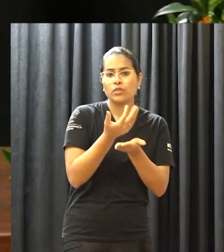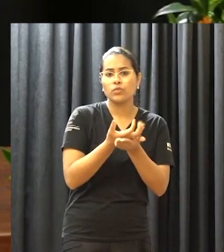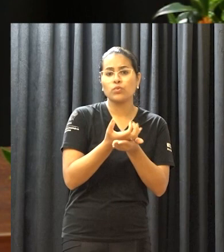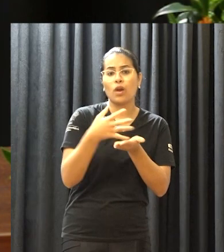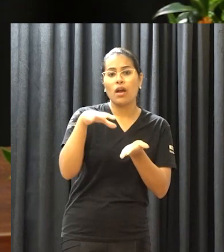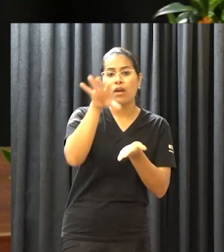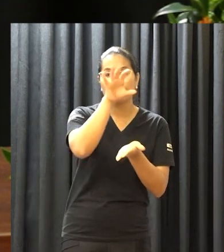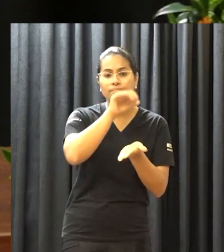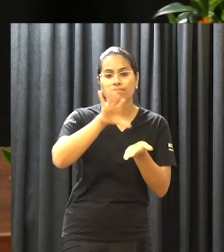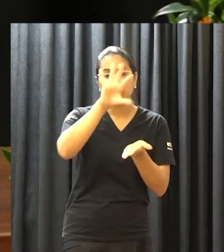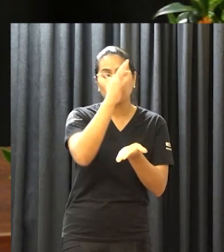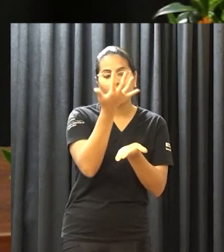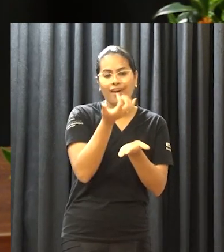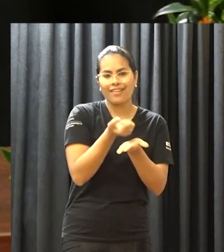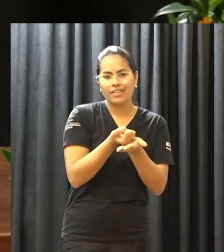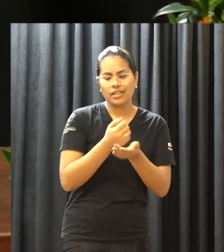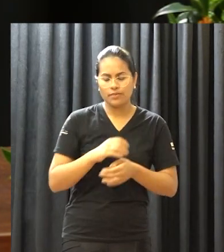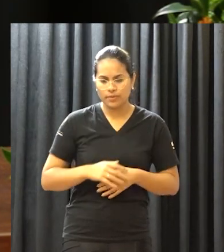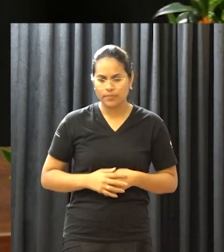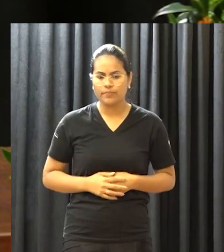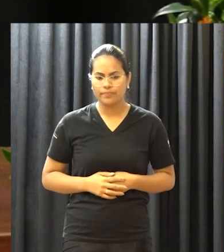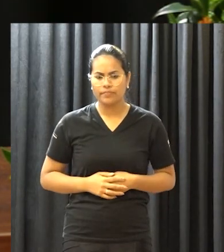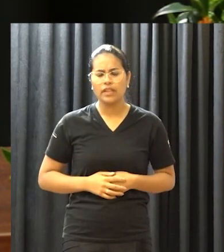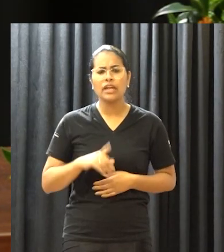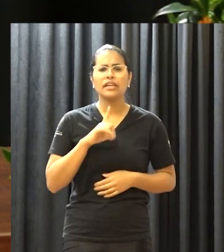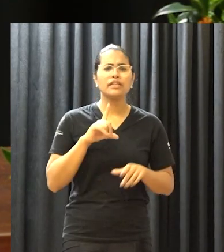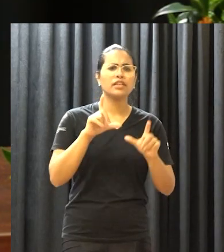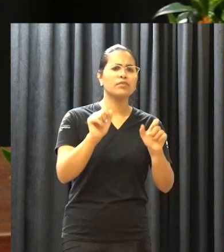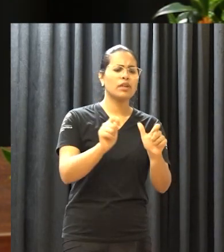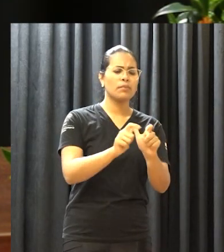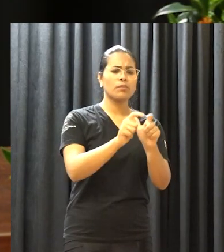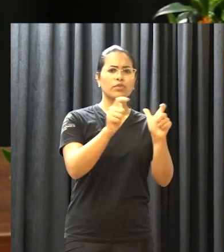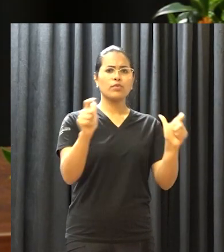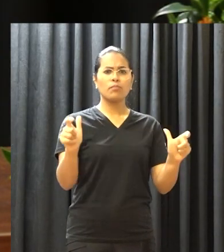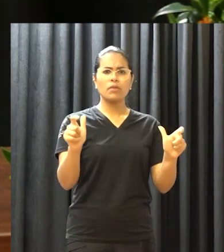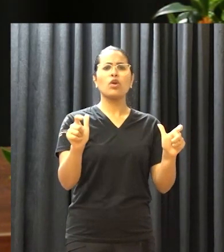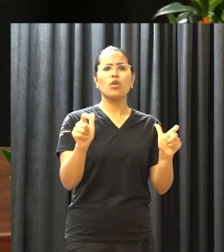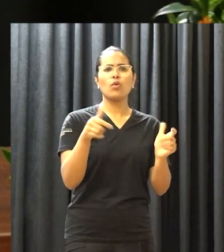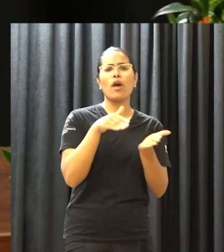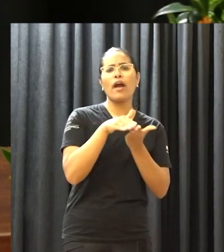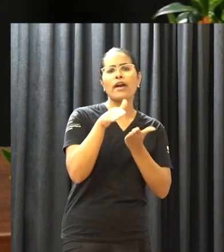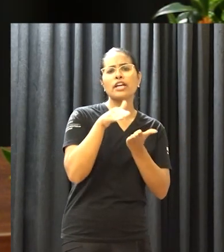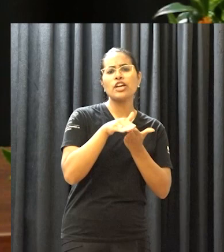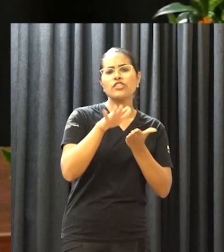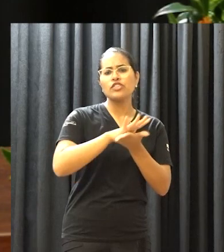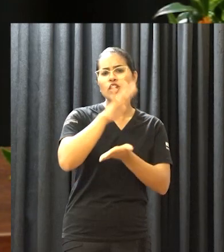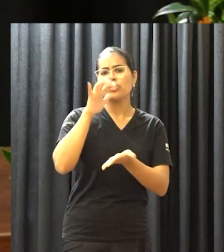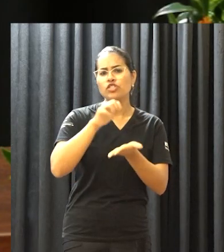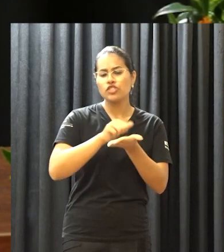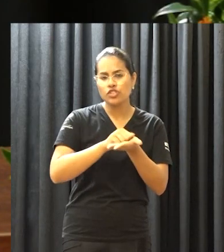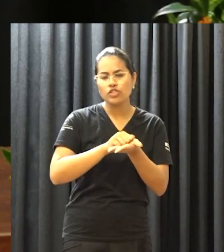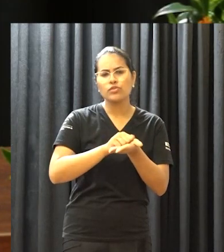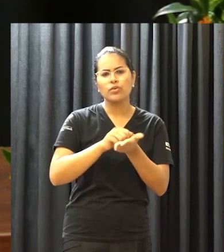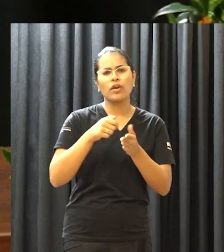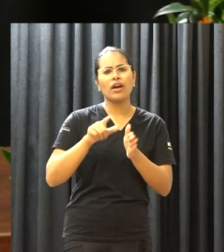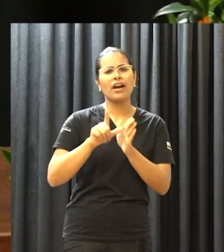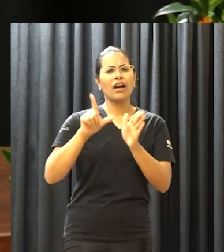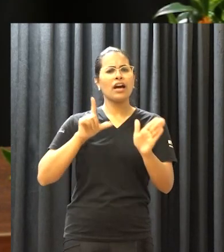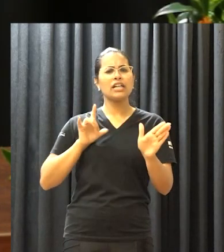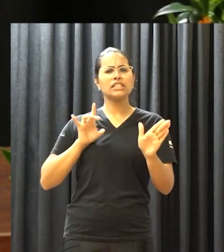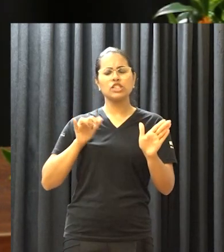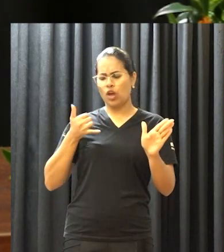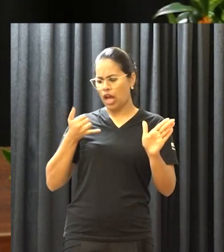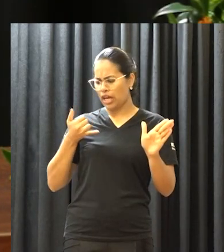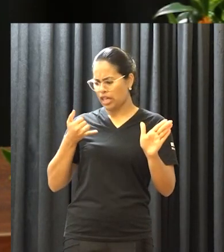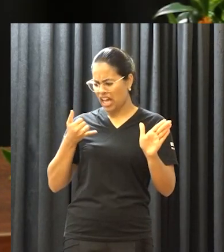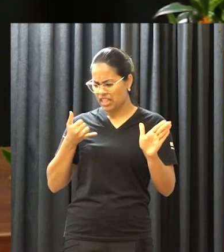Ver. O escrever gravar multiplicou as formas de registro que existiam na pesquisa. Se antes usávamos apenas a caneta,